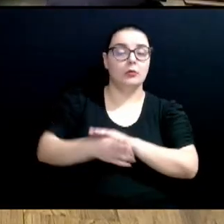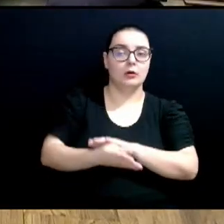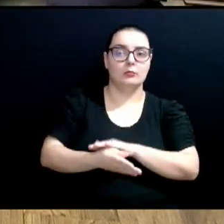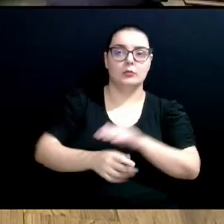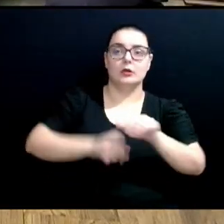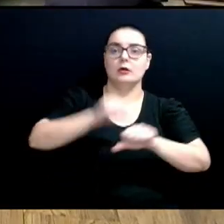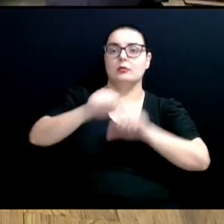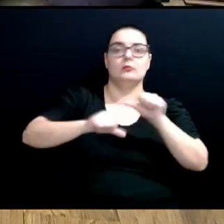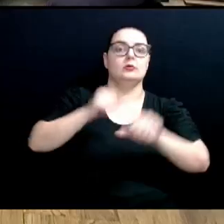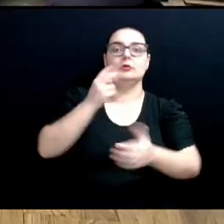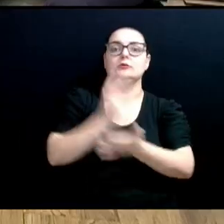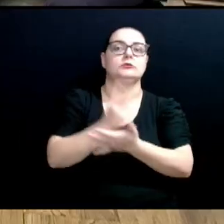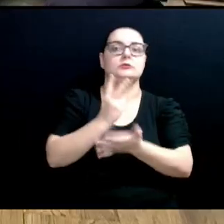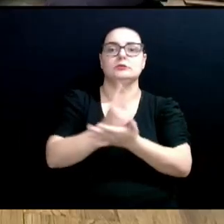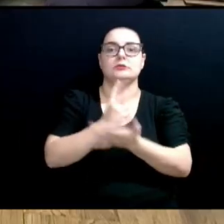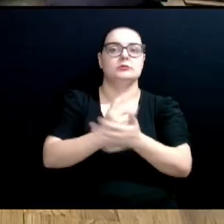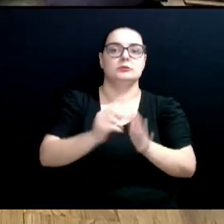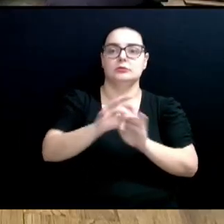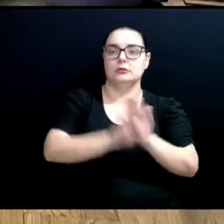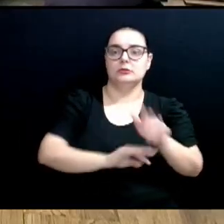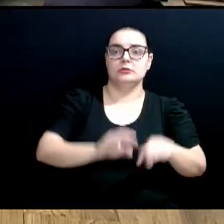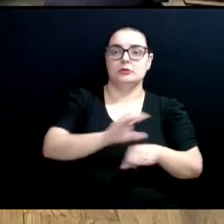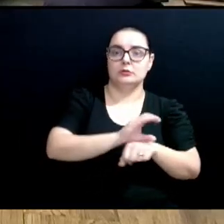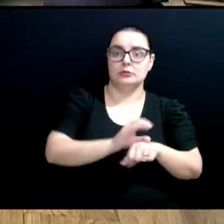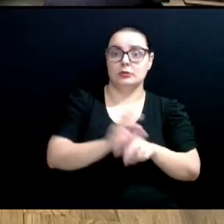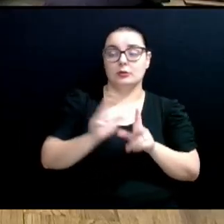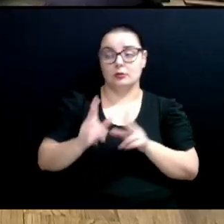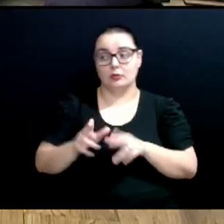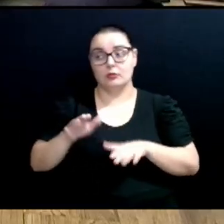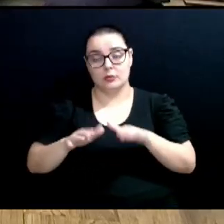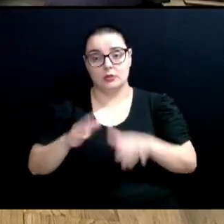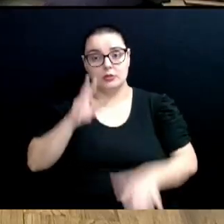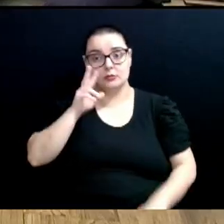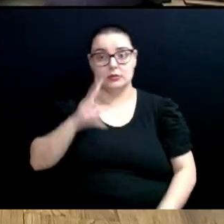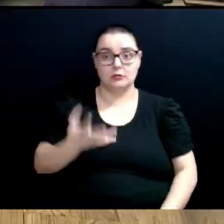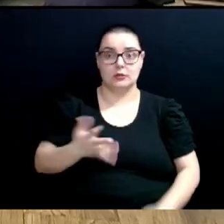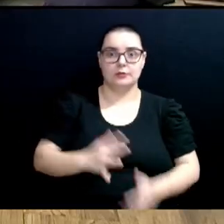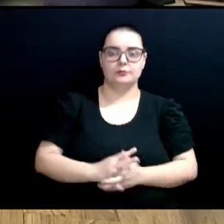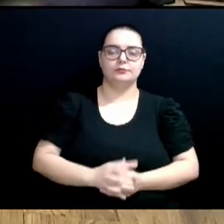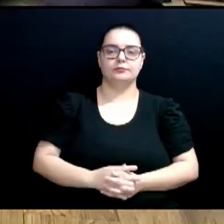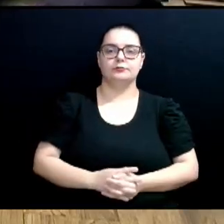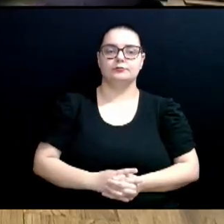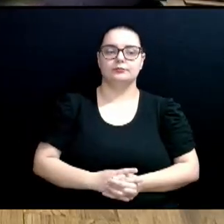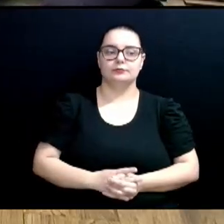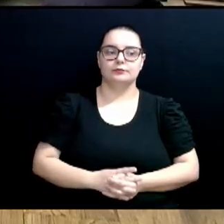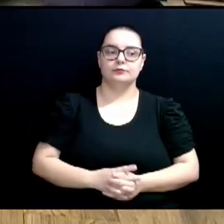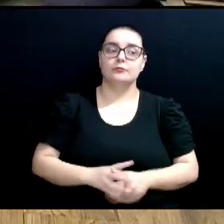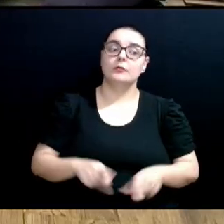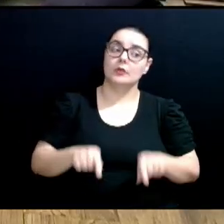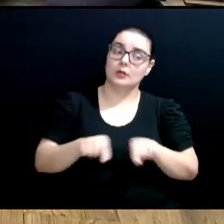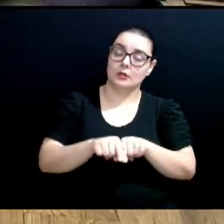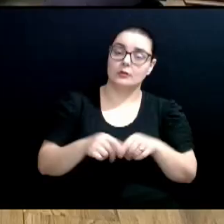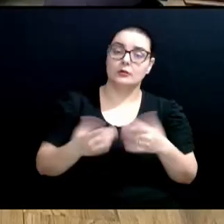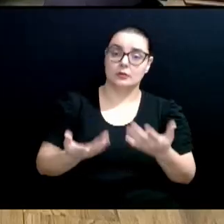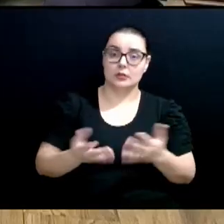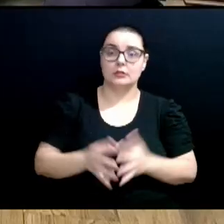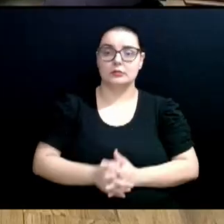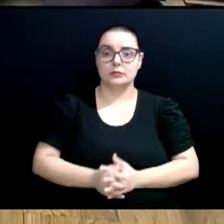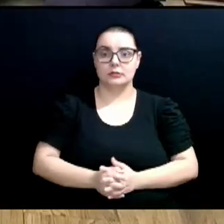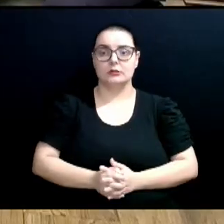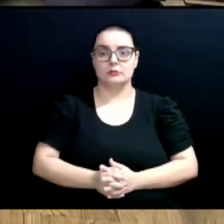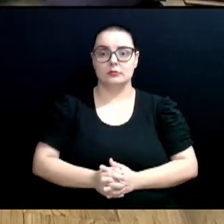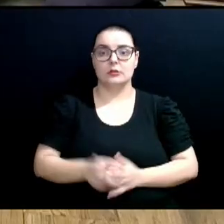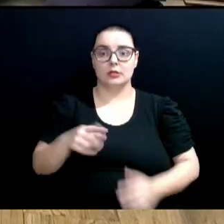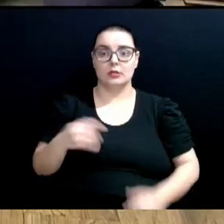texto constitucional, como às vezes se vê. Então, isso também é algo que é importante. Mas, sem